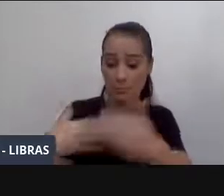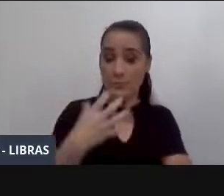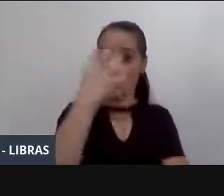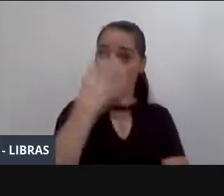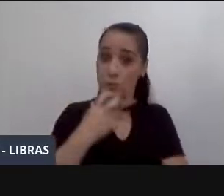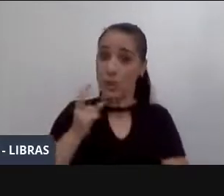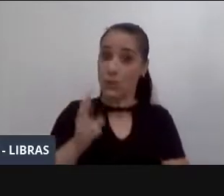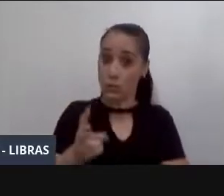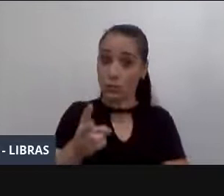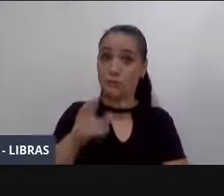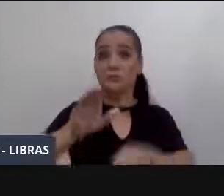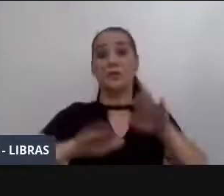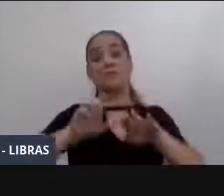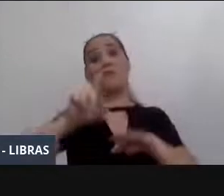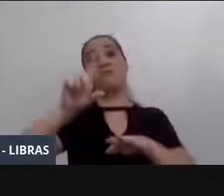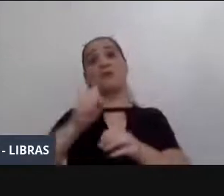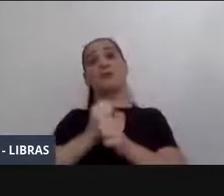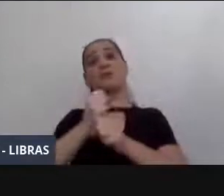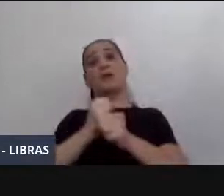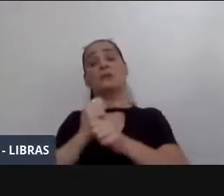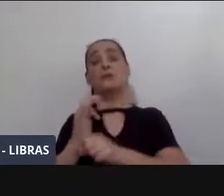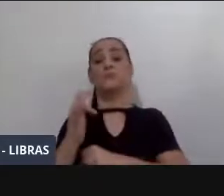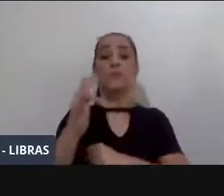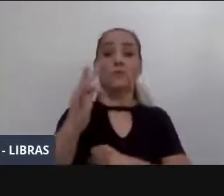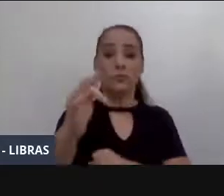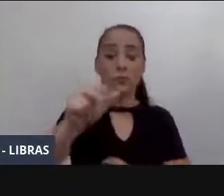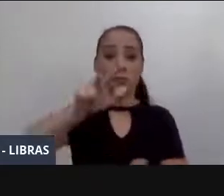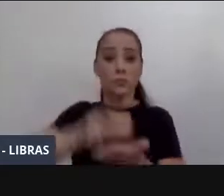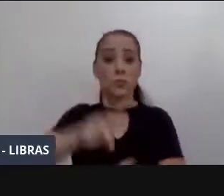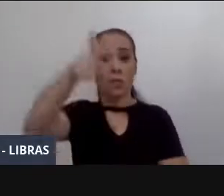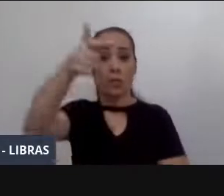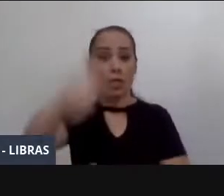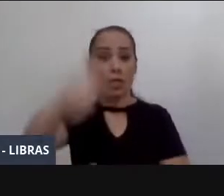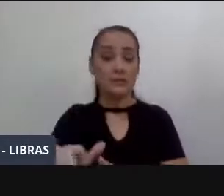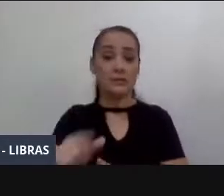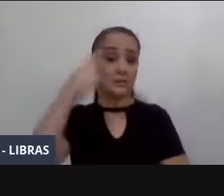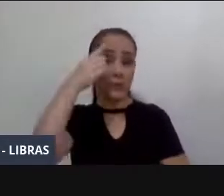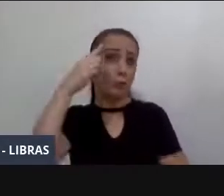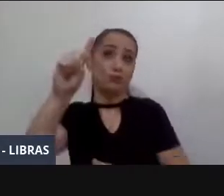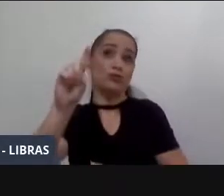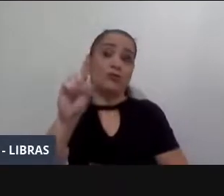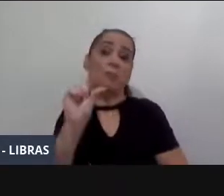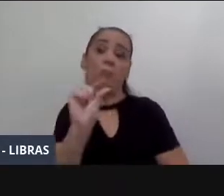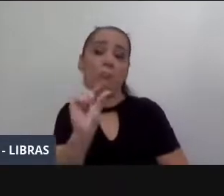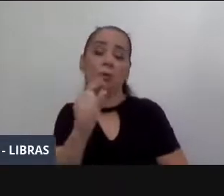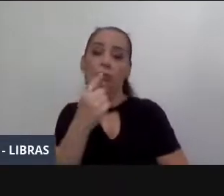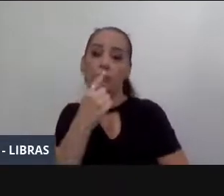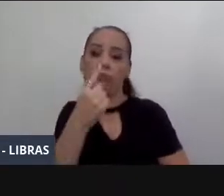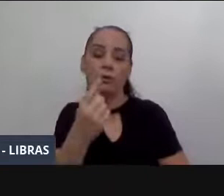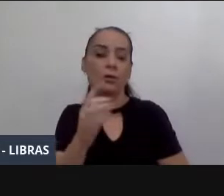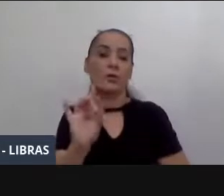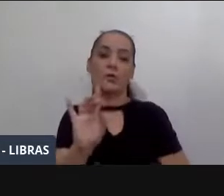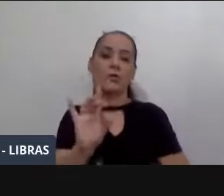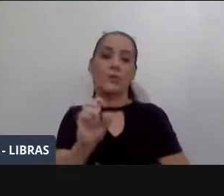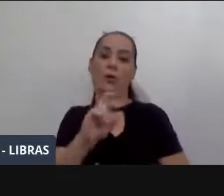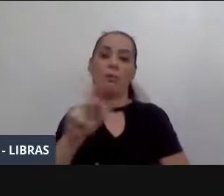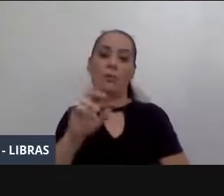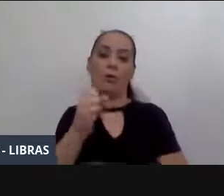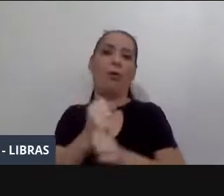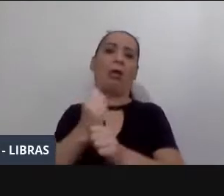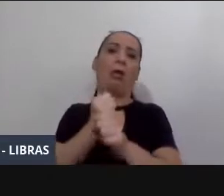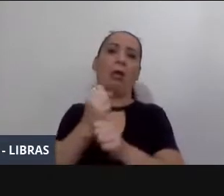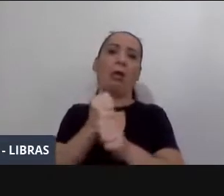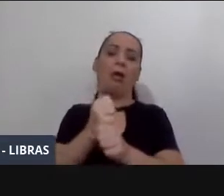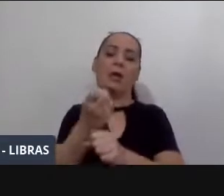10 anos, as nossas revalidações vão começar a levar alguns dias, não mais algumas semanas ou alguns meses. Claro,